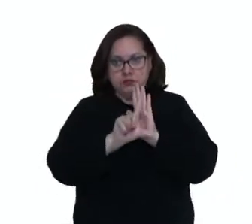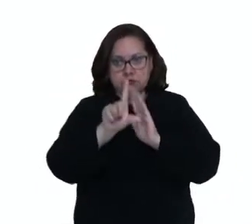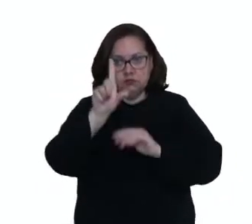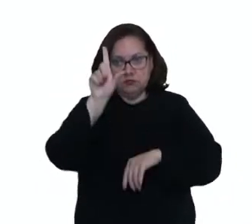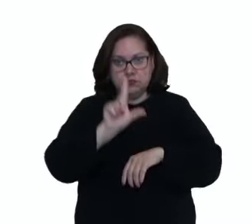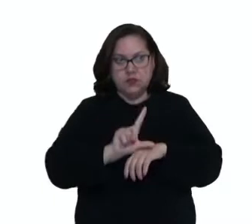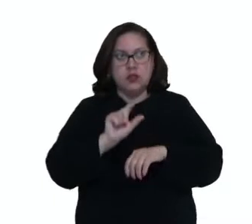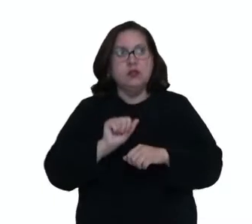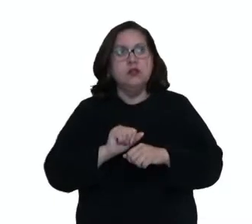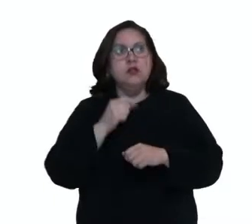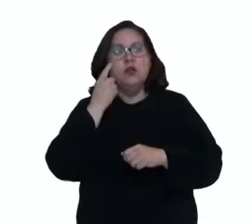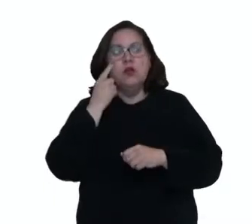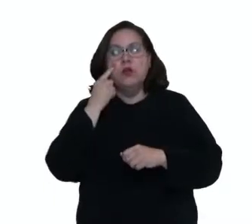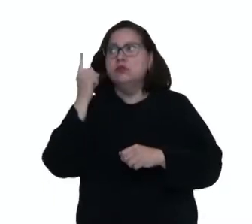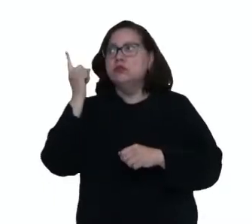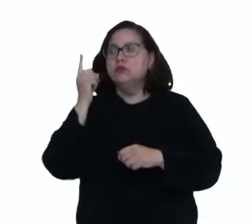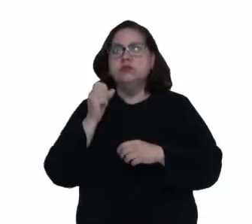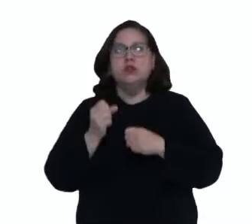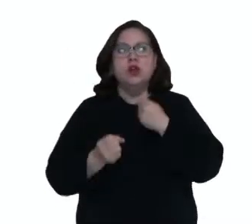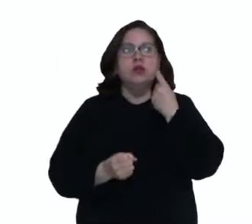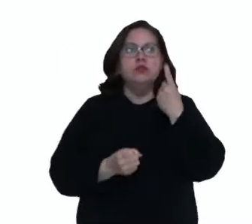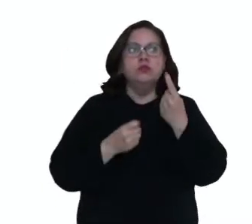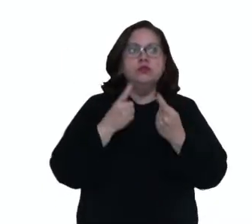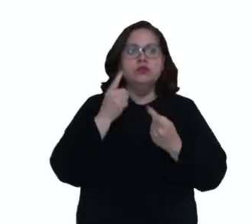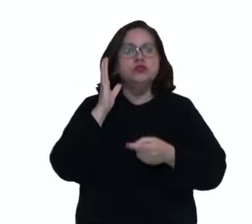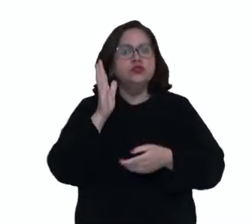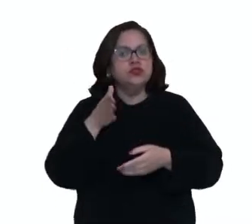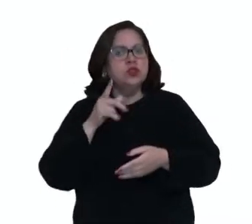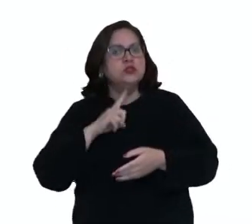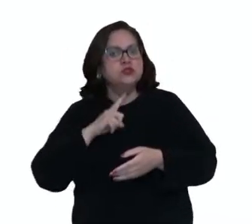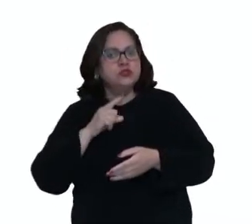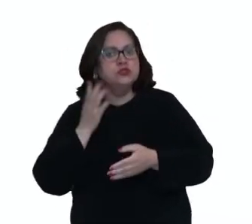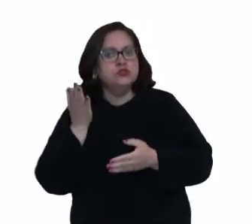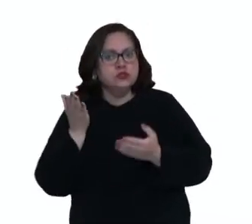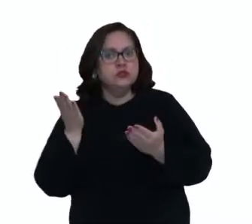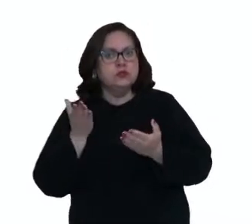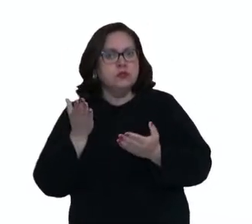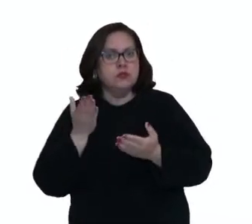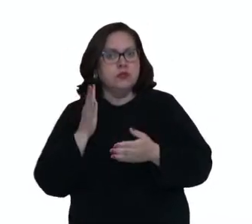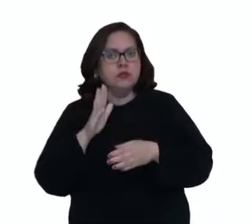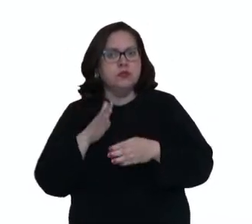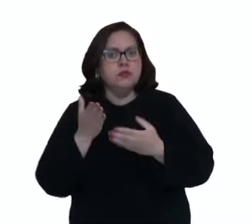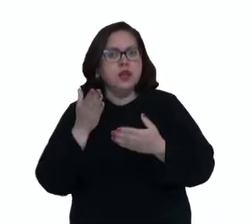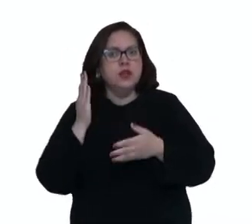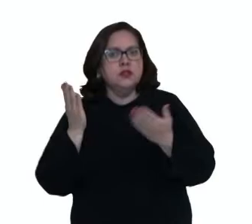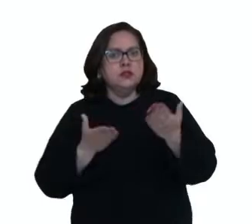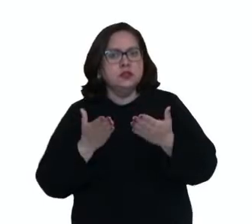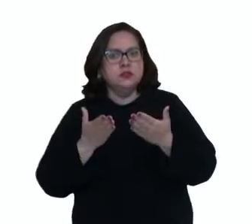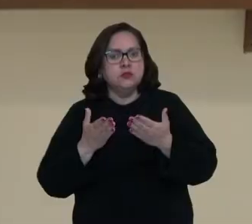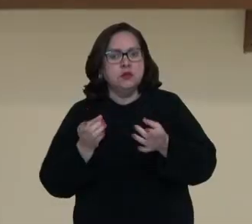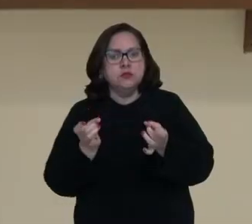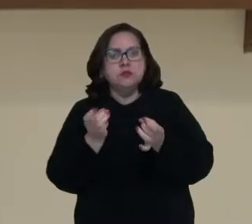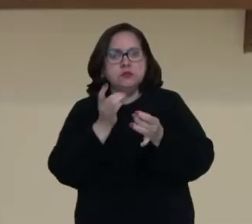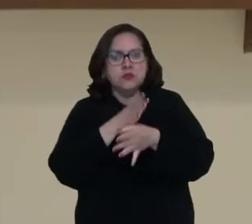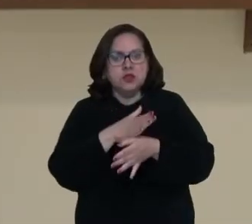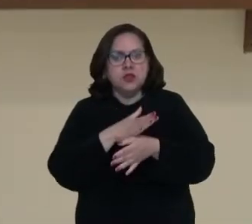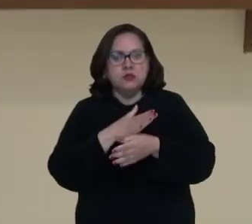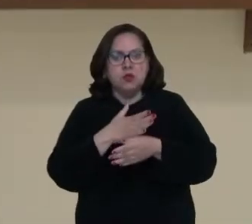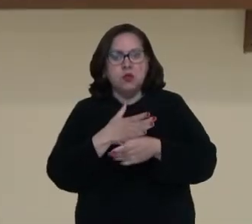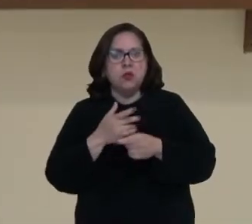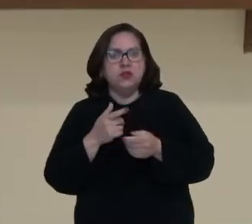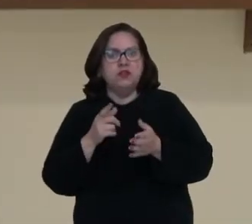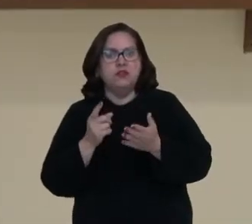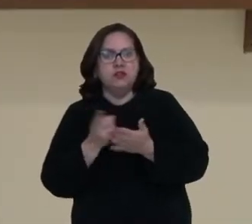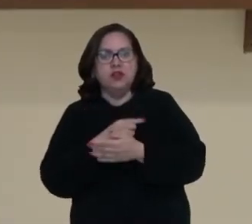políticos. Então a gente vai ver que alguns deles já estavam, inclusive, estavam até cessados ou na ilegalidade há